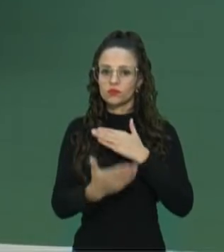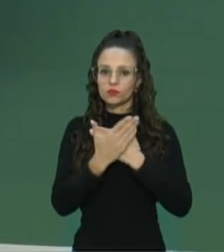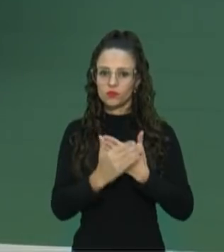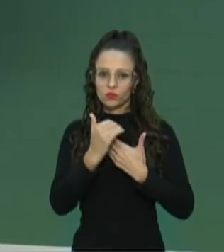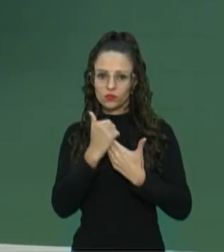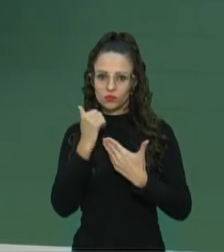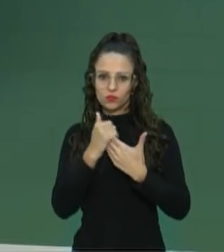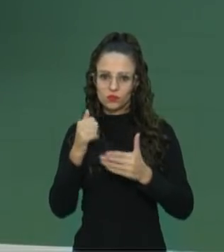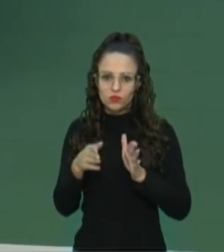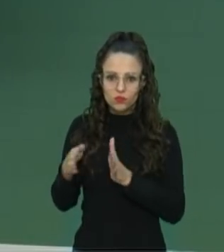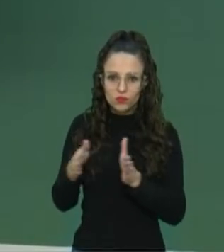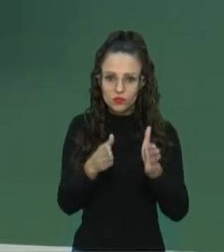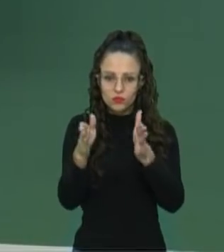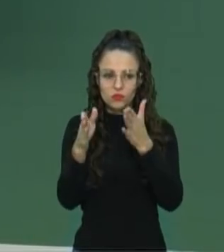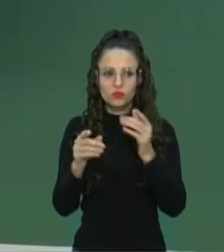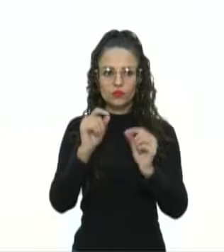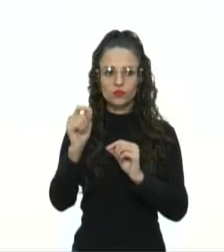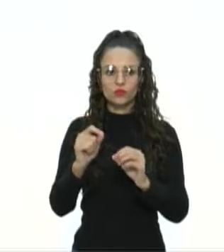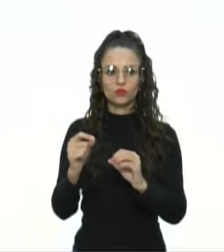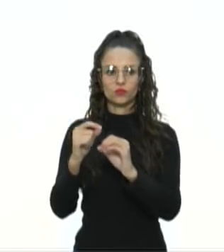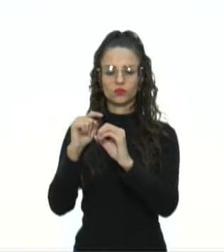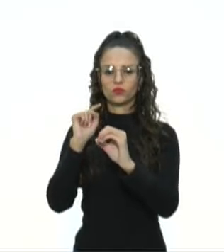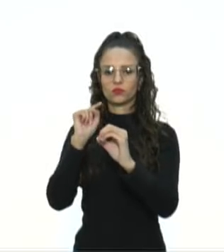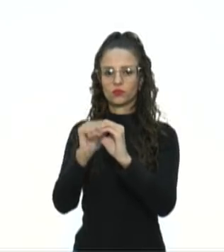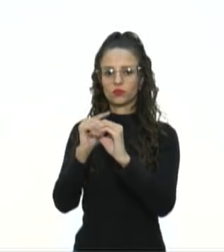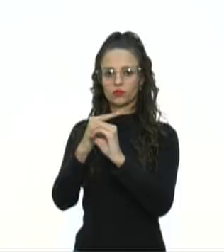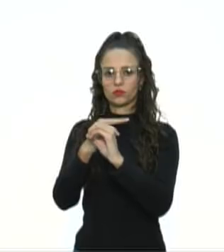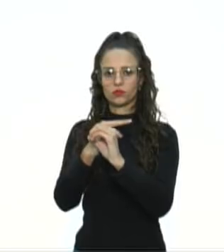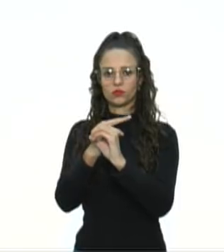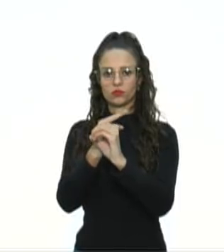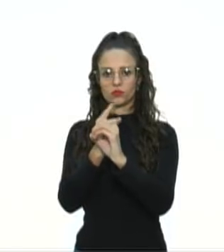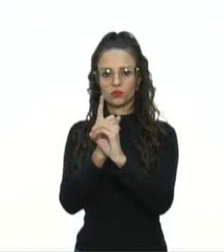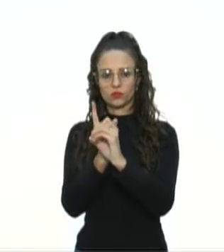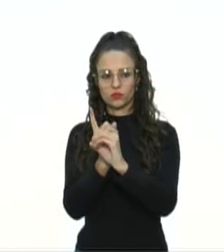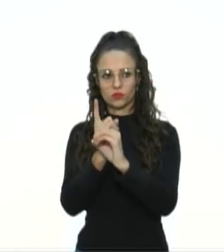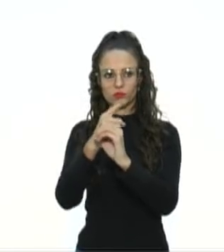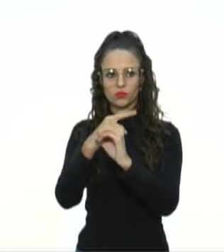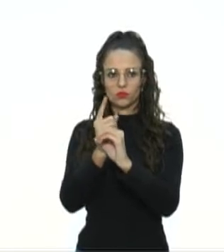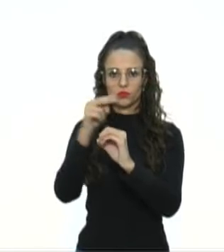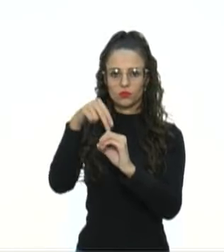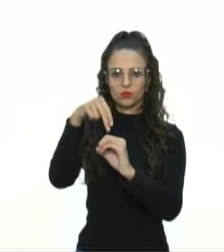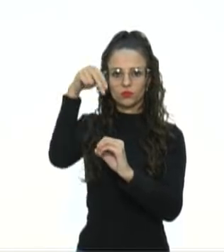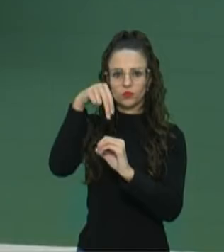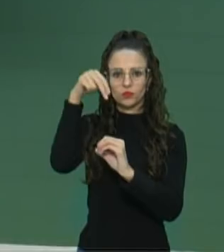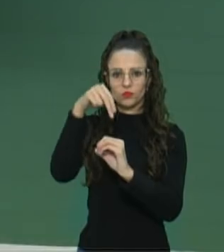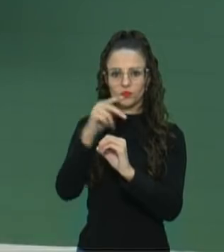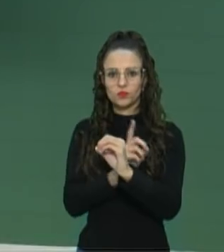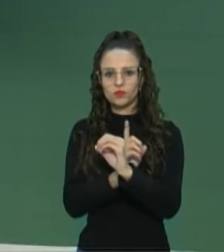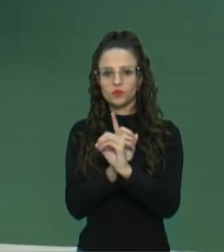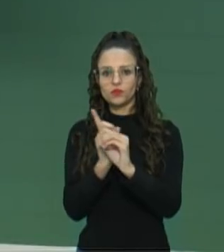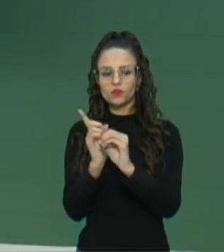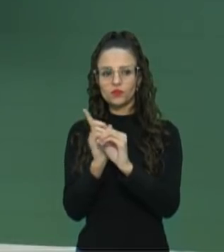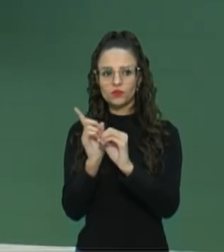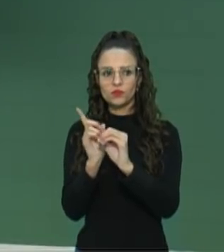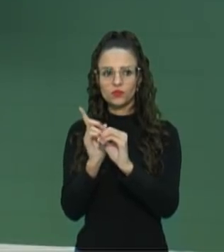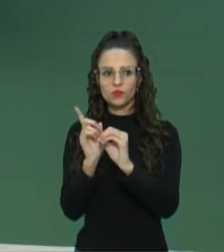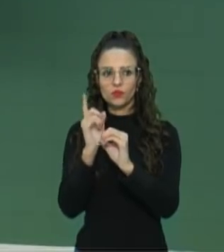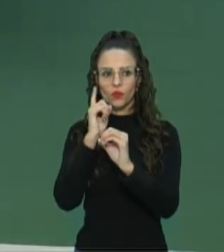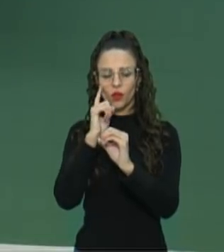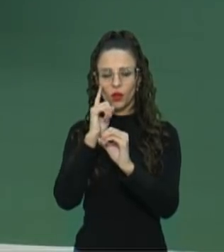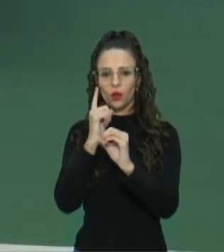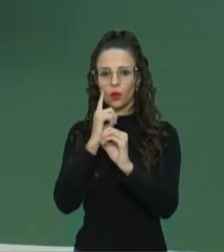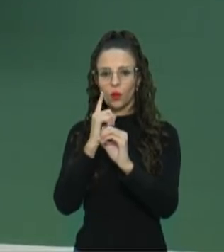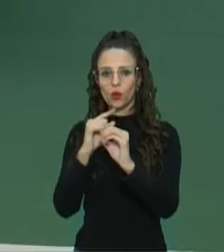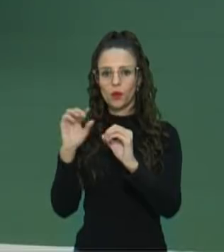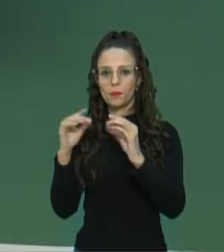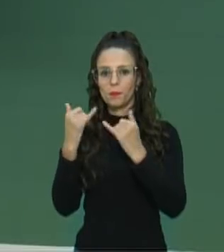ao meio, nós temos justamente a bússola que faz orientação para o norte magnético, né? E do lado nós temos uma espécie de